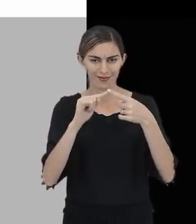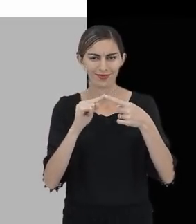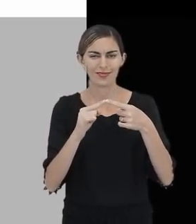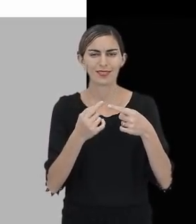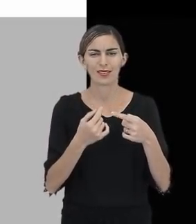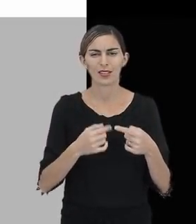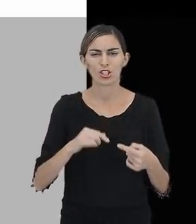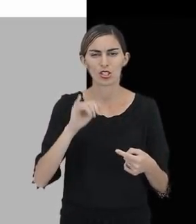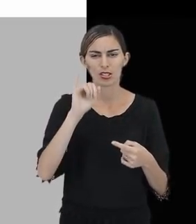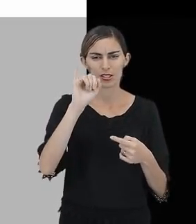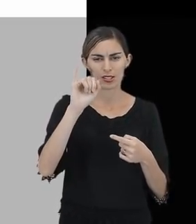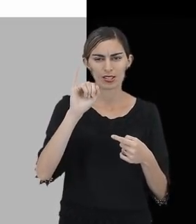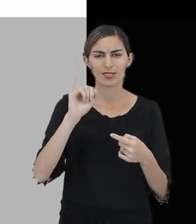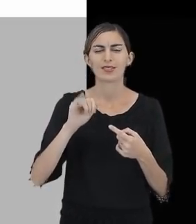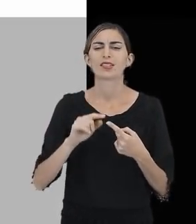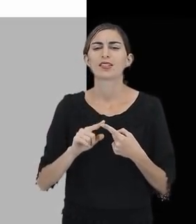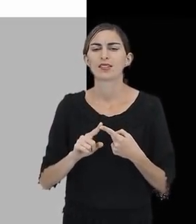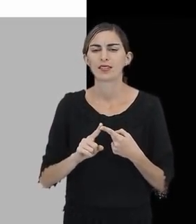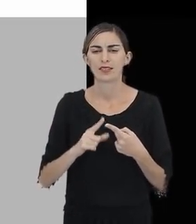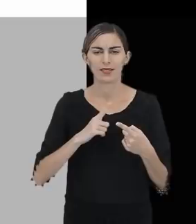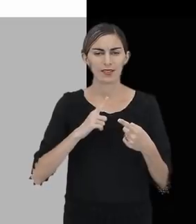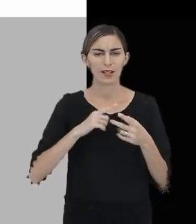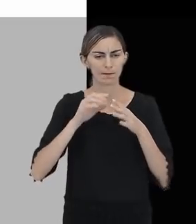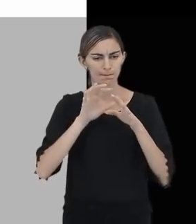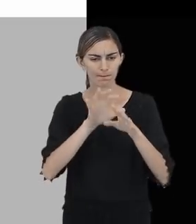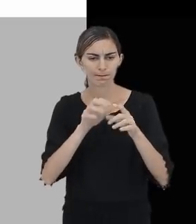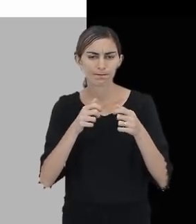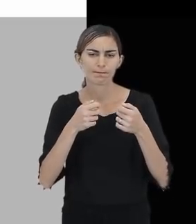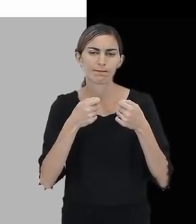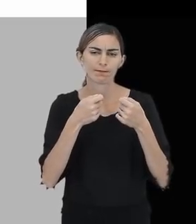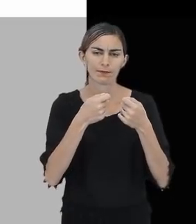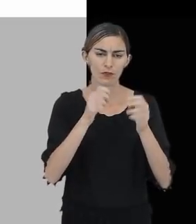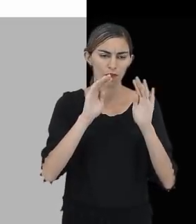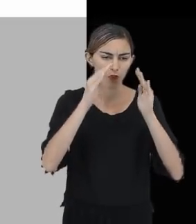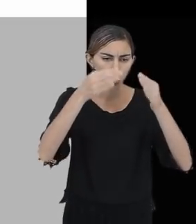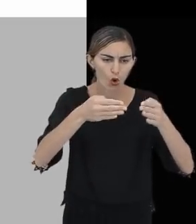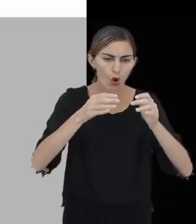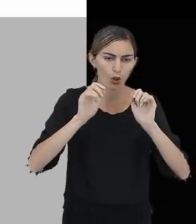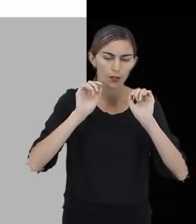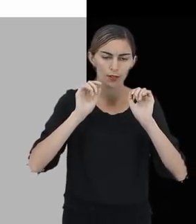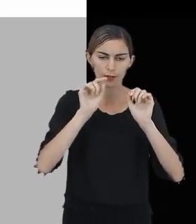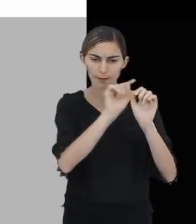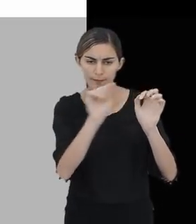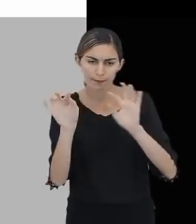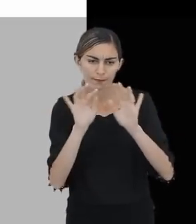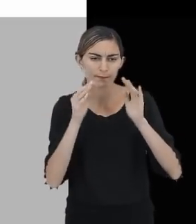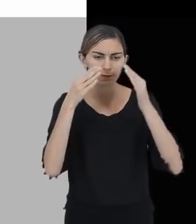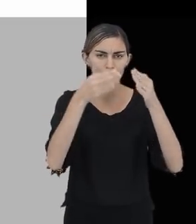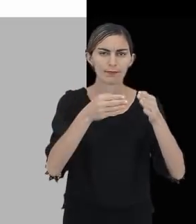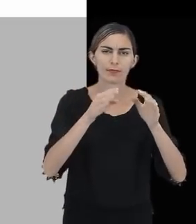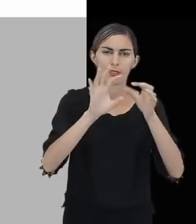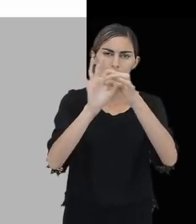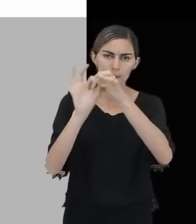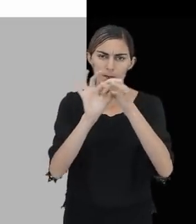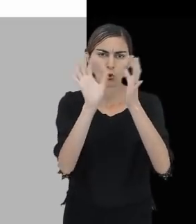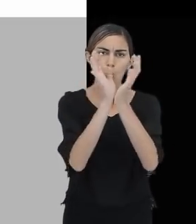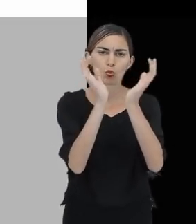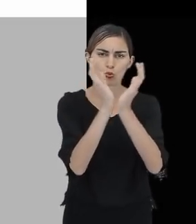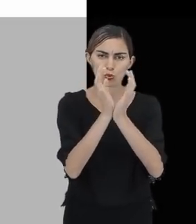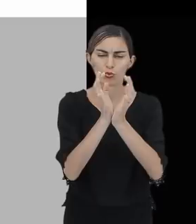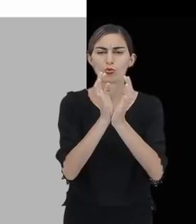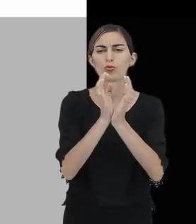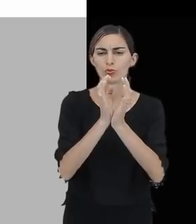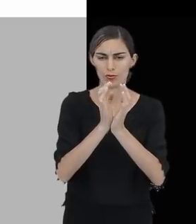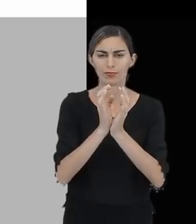tem os estados. Então tem o estado de pressionado, o estado de focado, de selecionado. Então a gente aqui tem um conjunto de estados que a gente